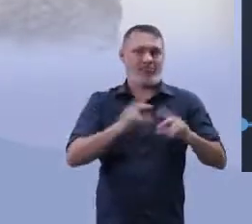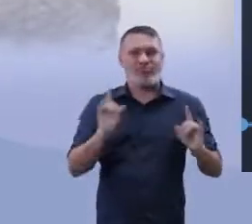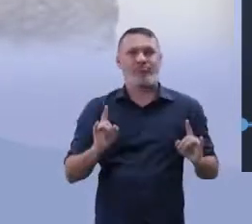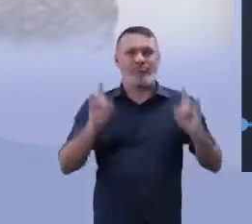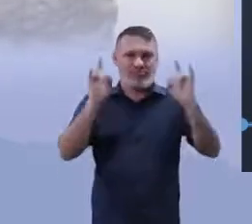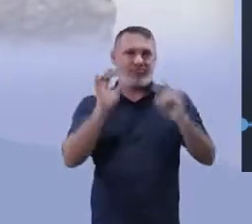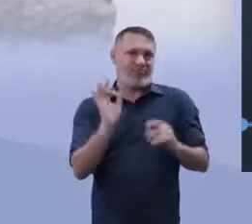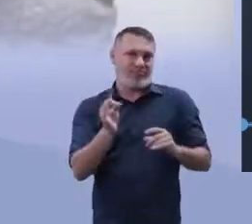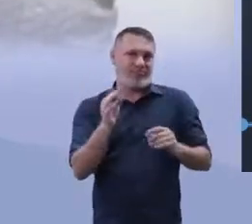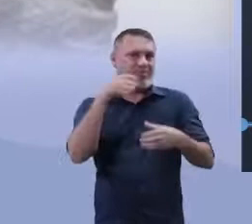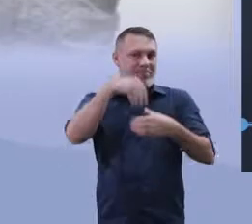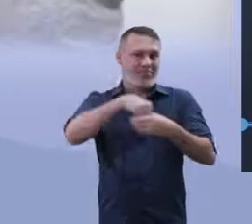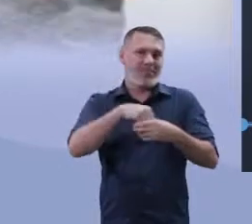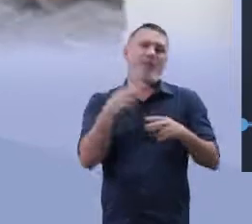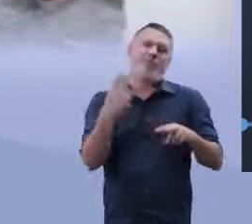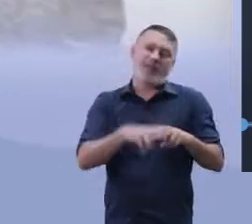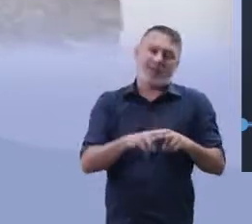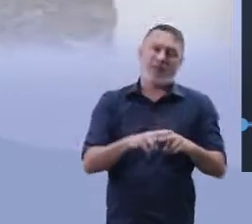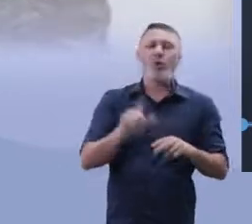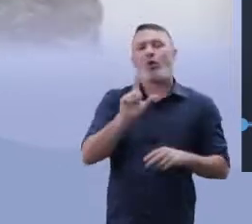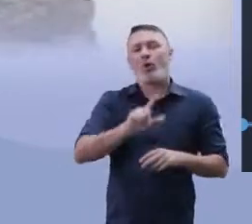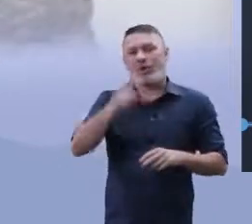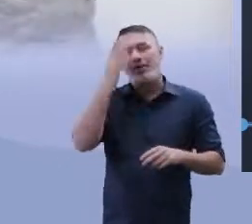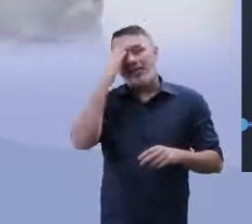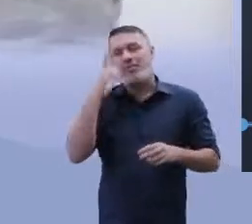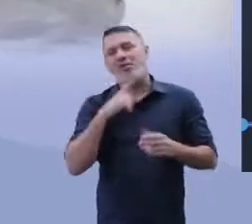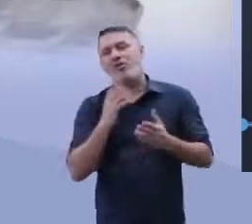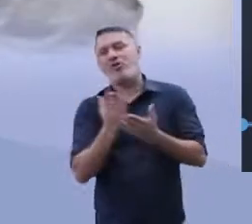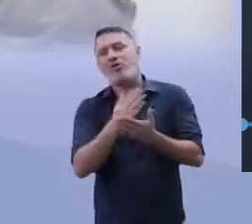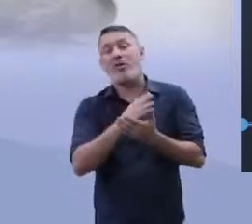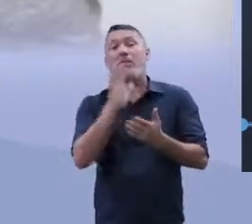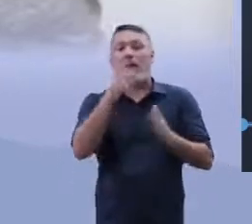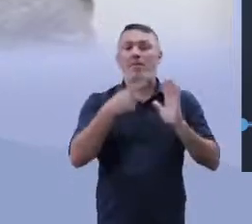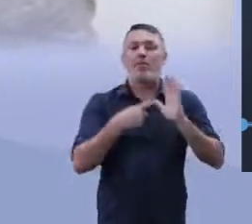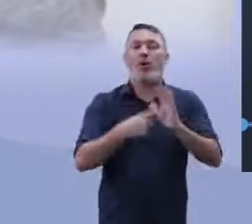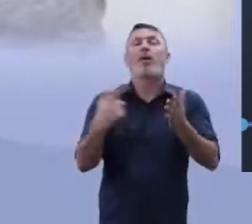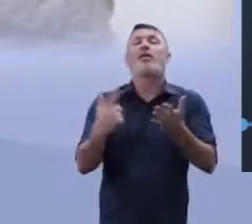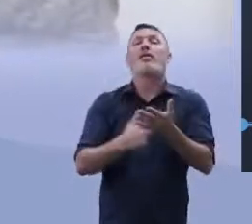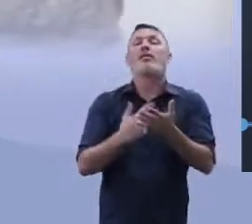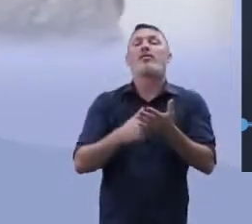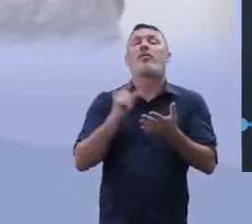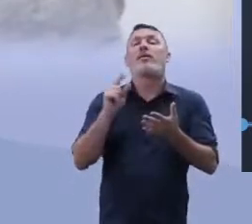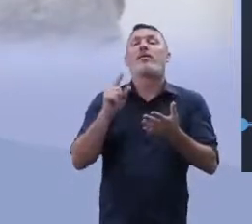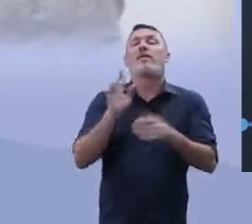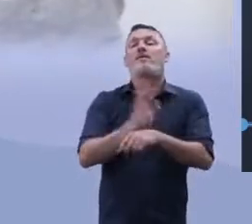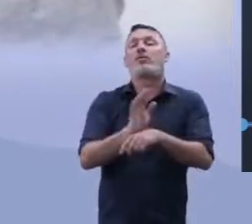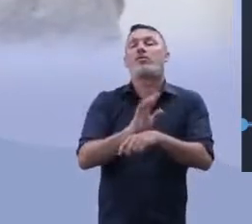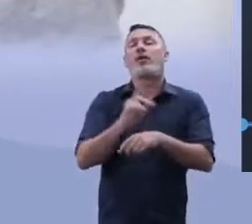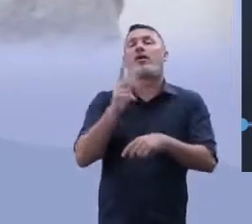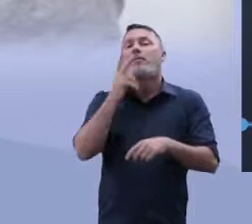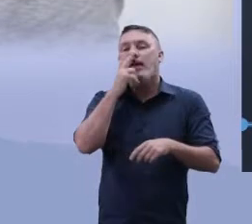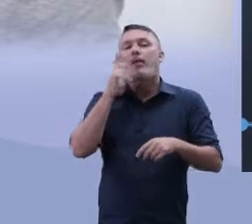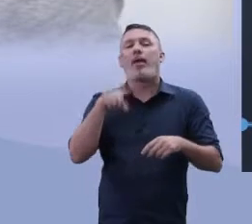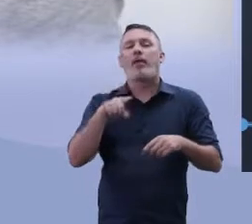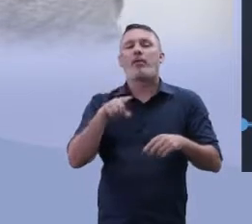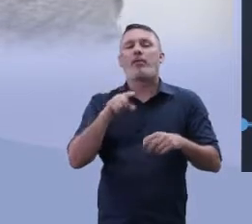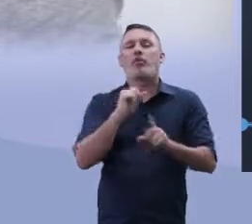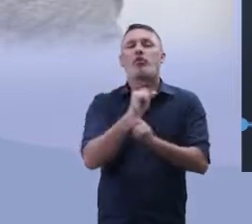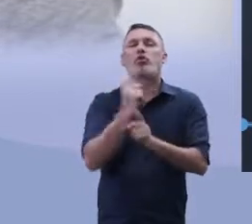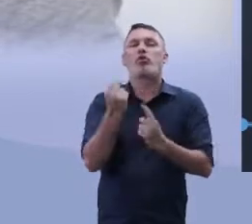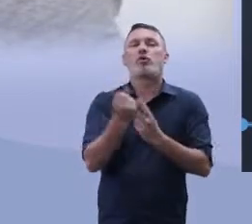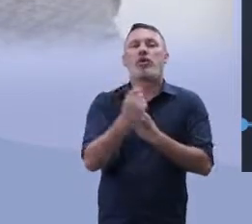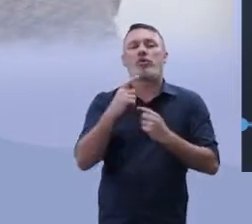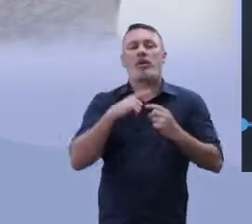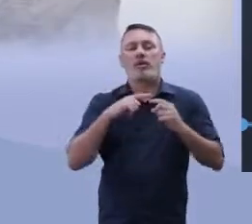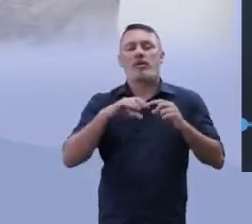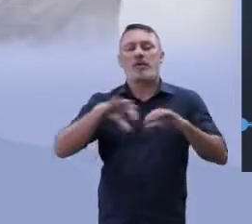né, no sistema prisional. Obviamente que o nosso sistema prisional não é daquela forma, mas ele mostra aquela ideia de espaço